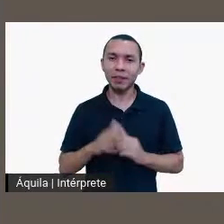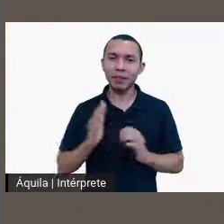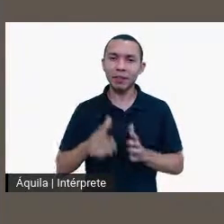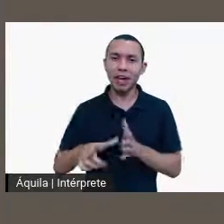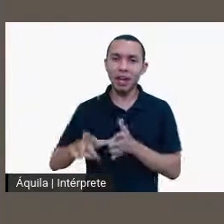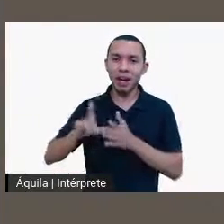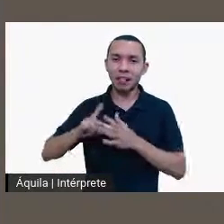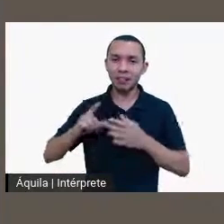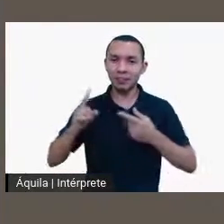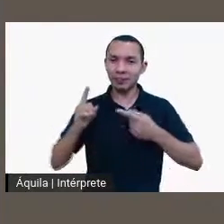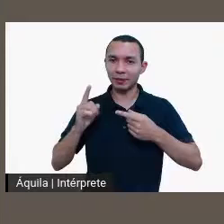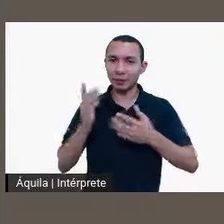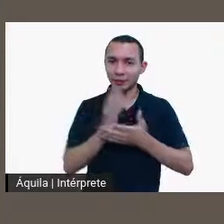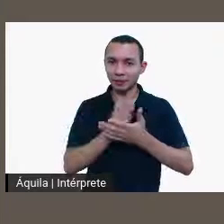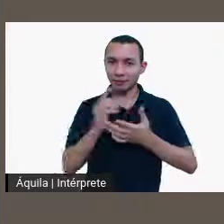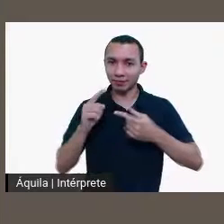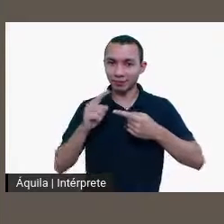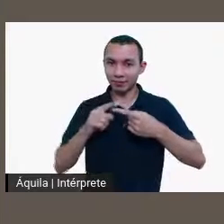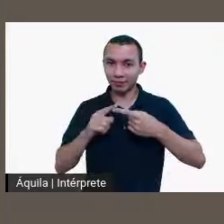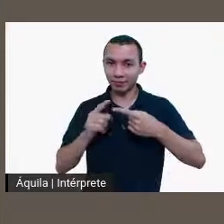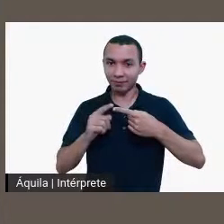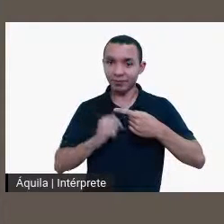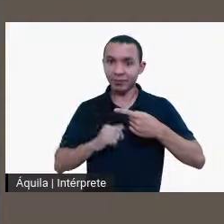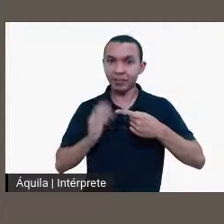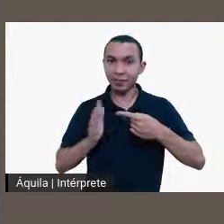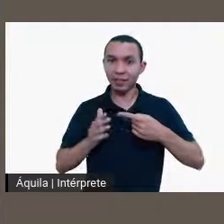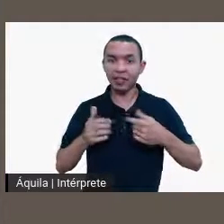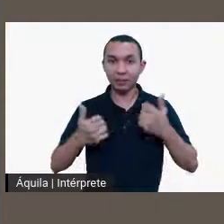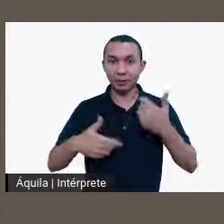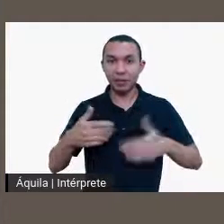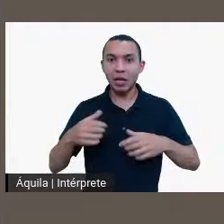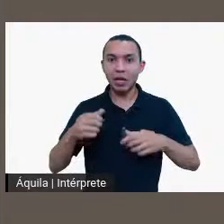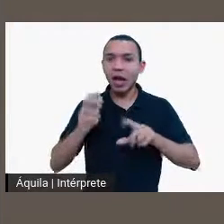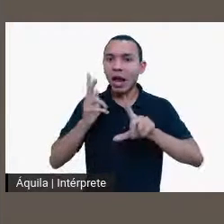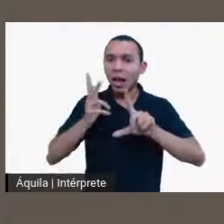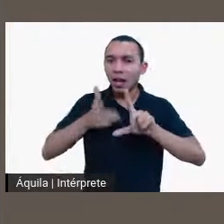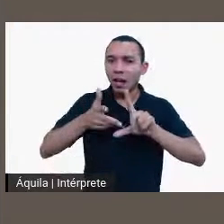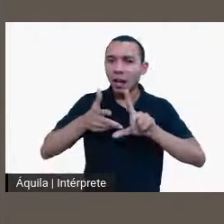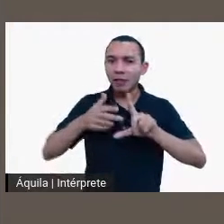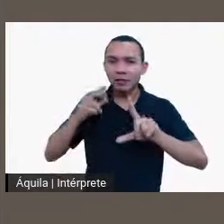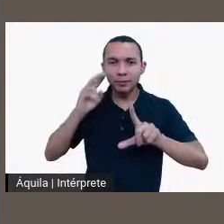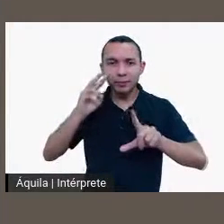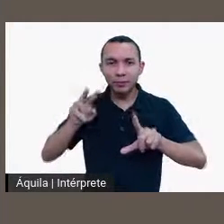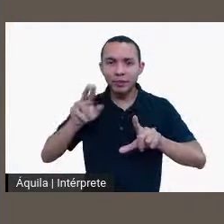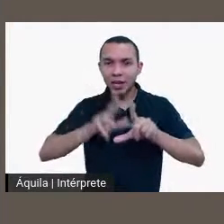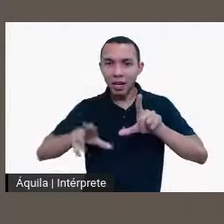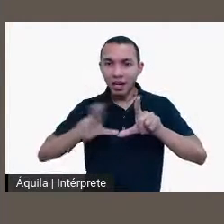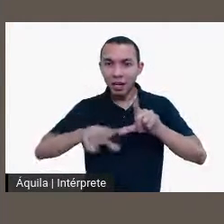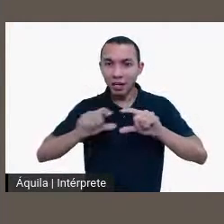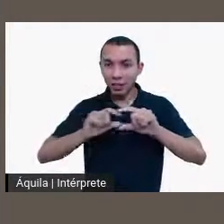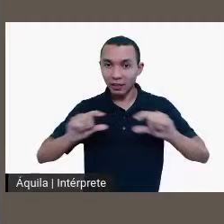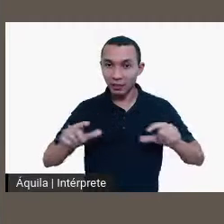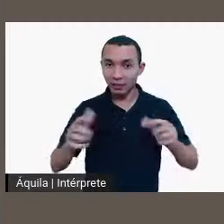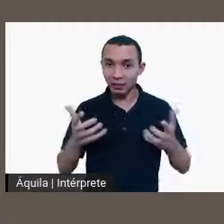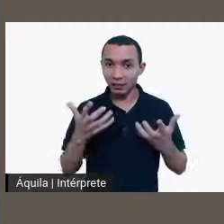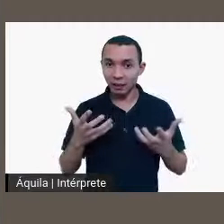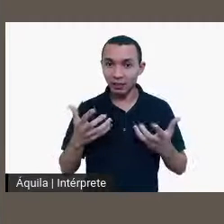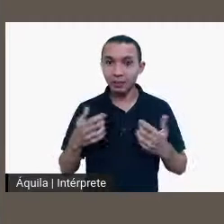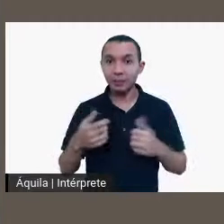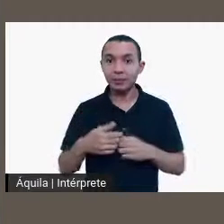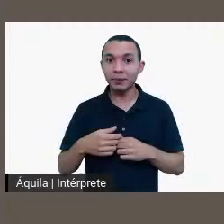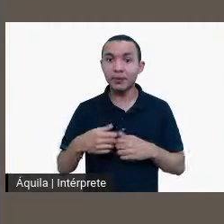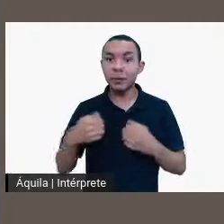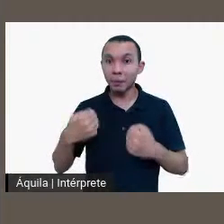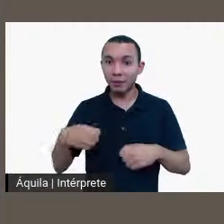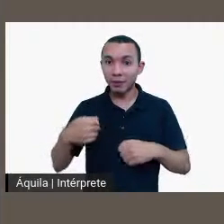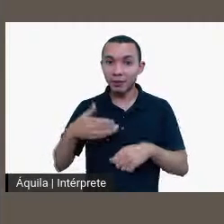encontro, quem quiser acompanhar essa live por meio de legendas, por favor, vocês devem acessar